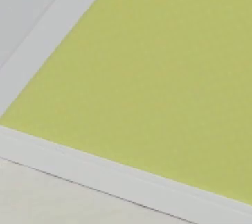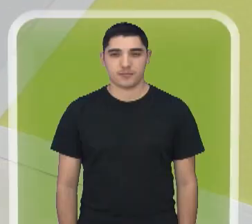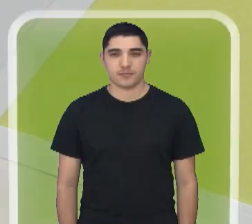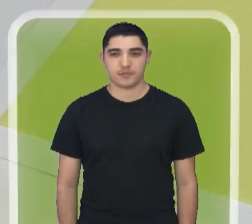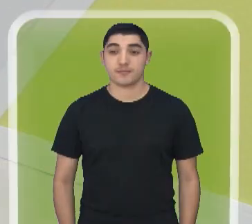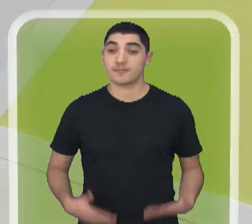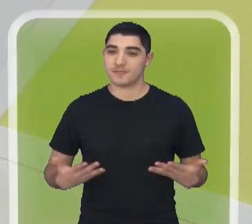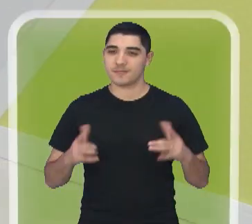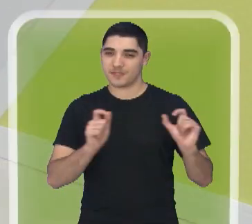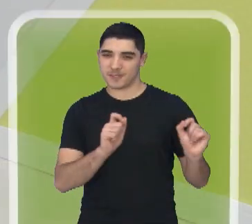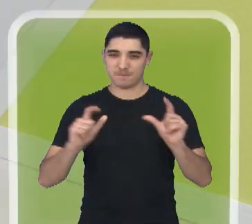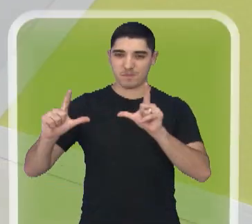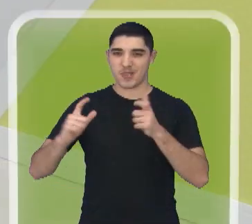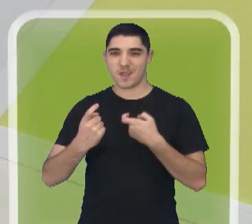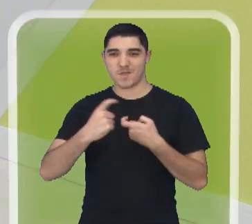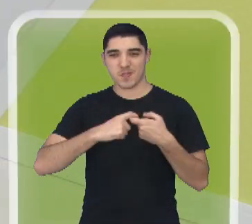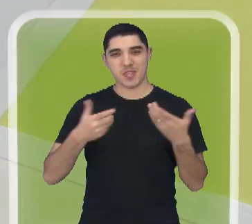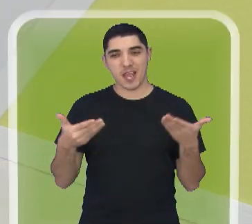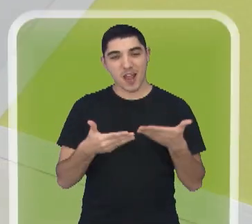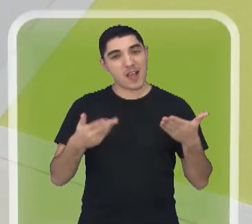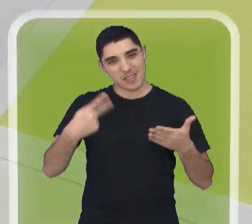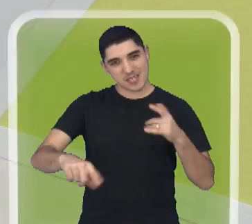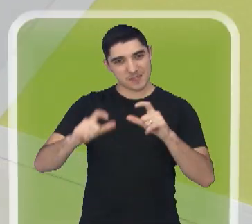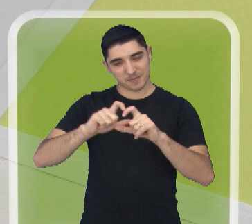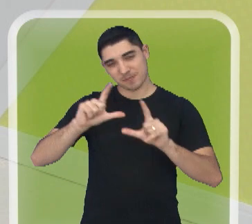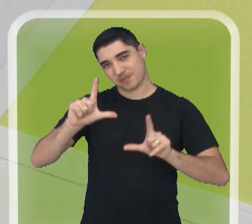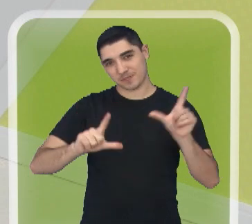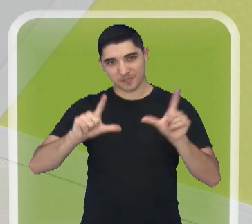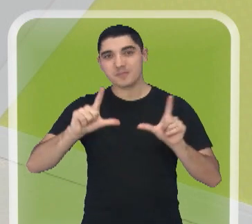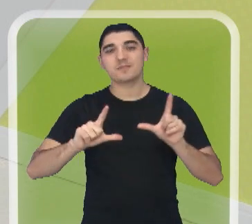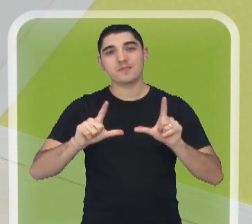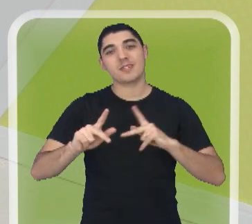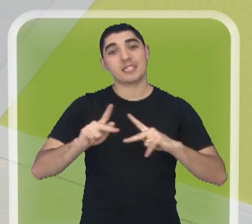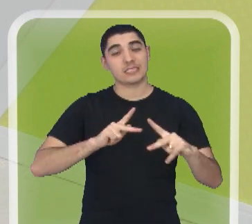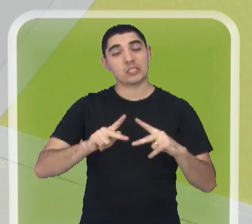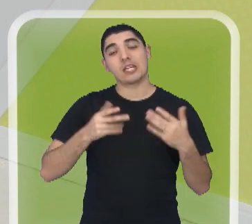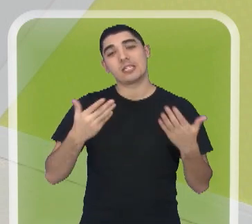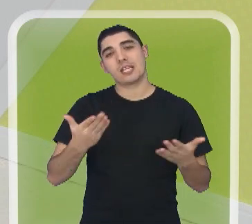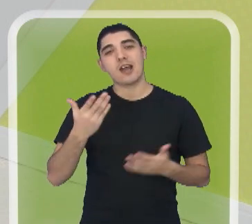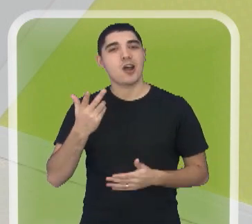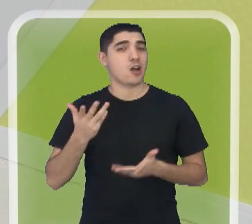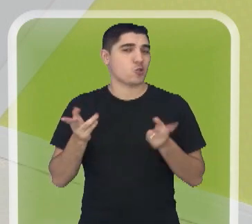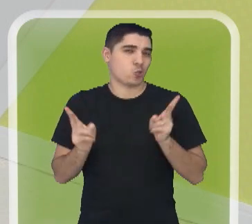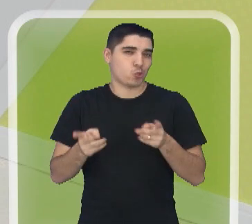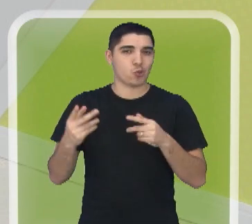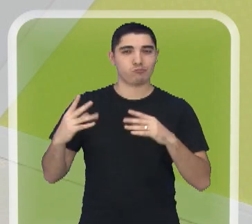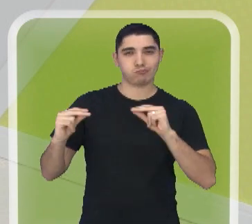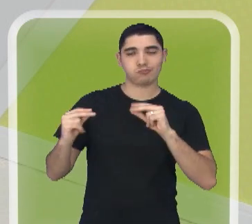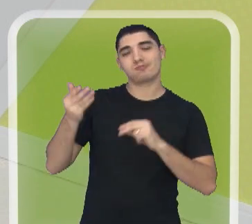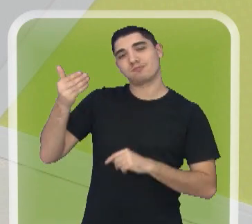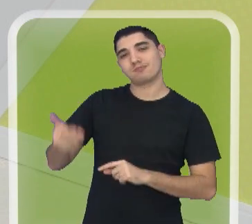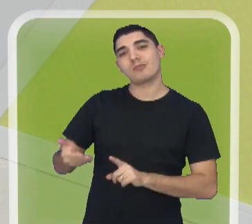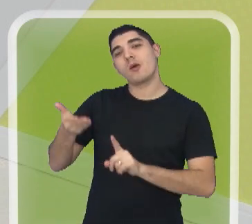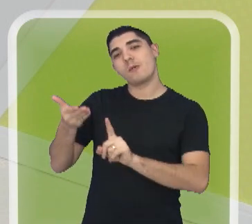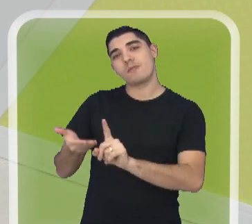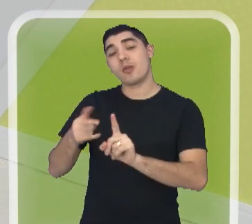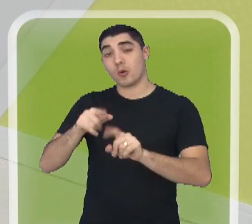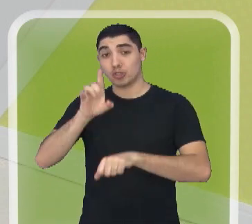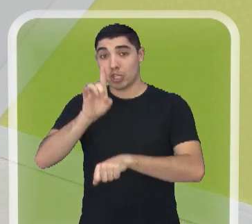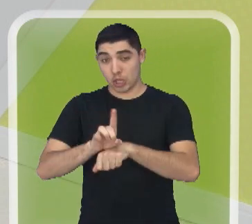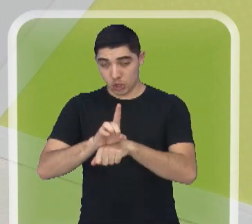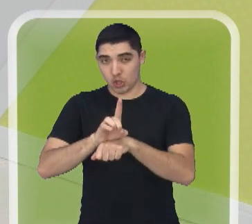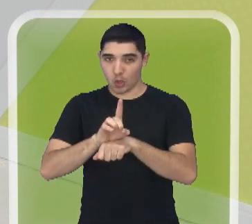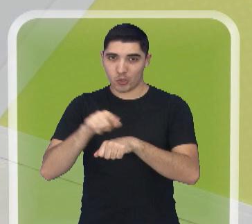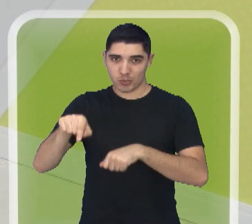Muito bem, estamos de volta com a Hora do Esporte aqui na tela da TV Câmara de São José dos Campos e a gente continua conversando com o diretor executivo da SAF do São José